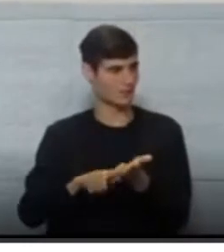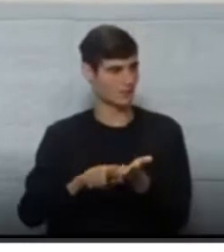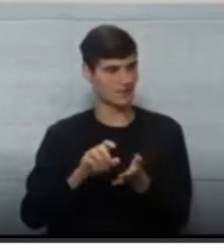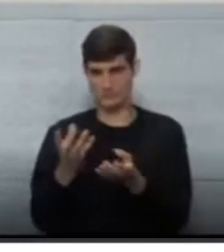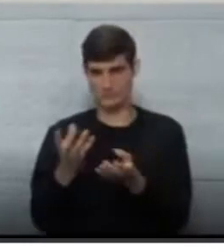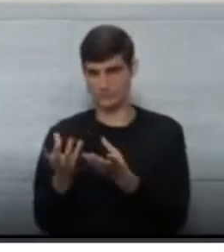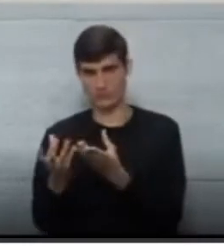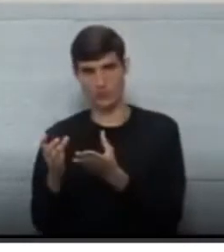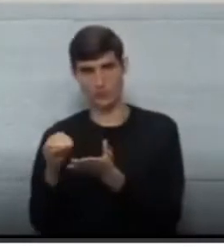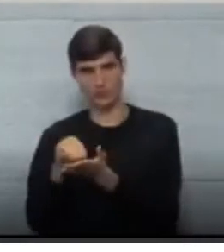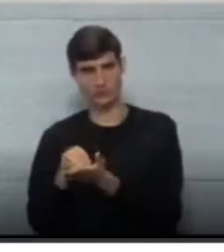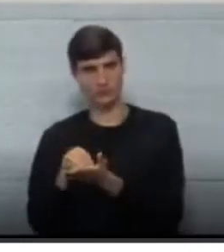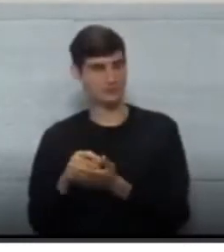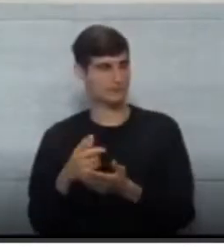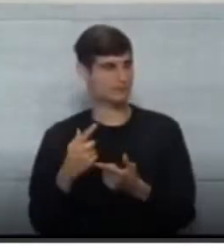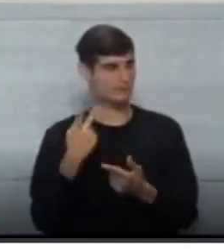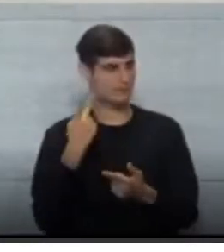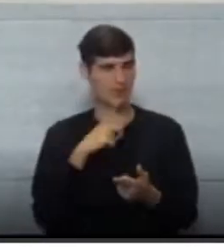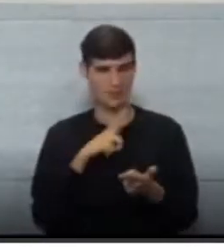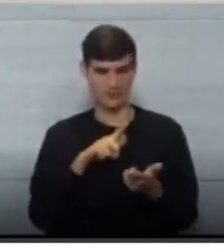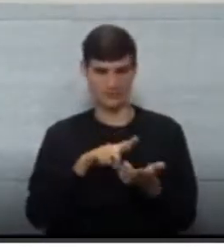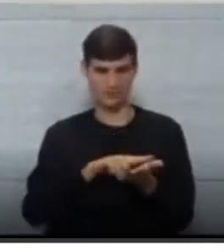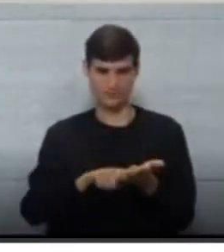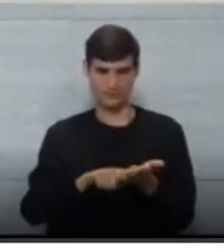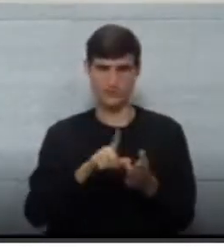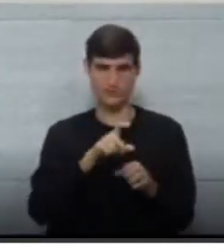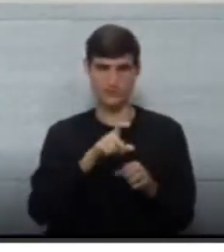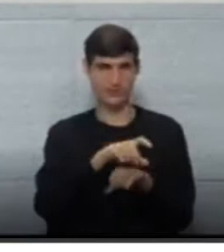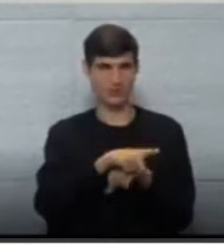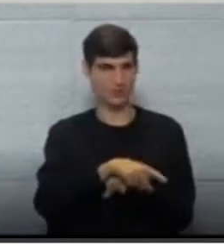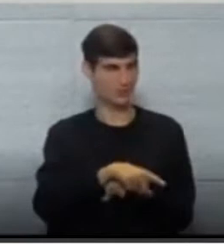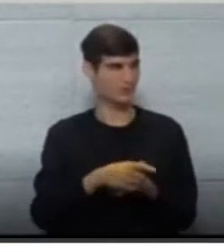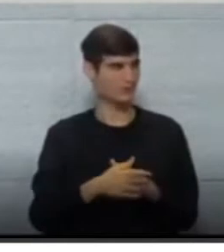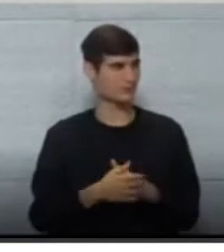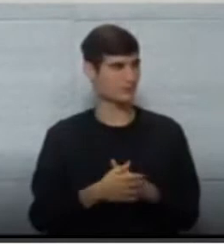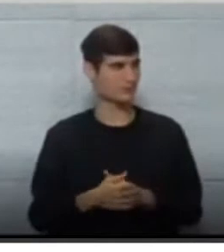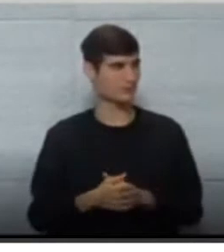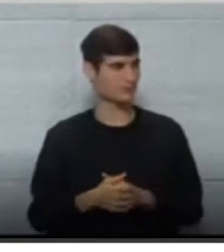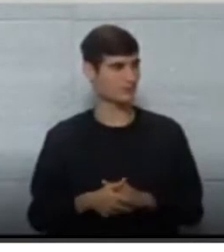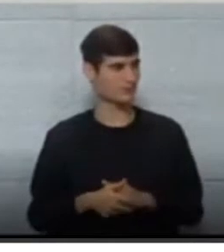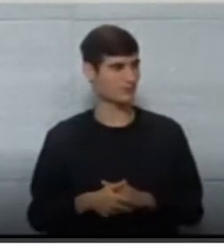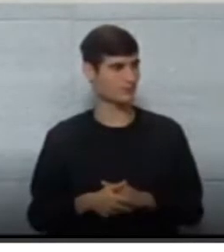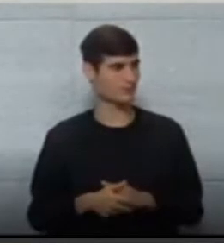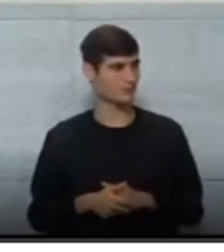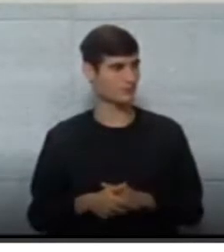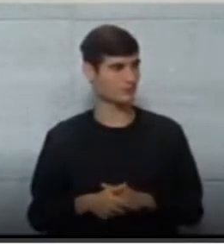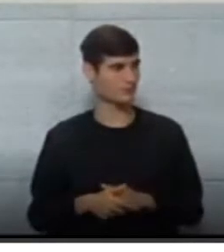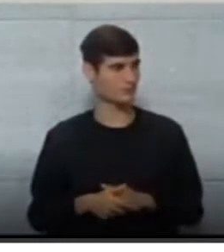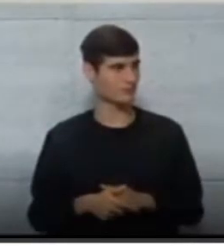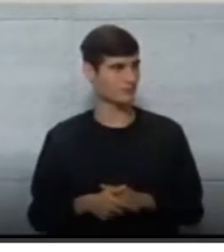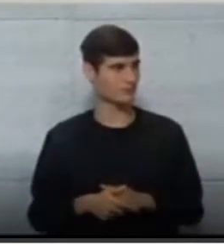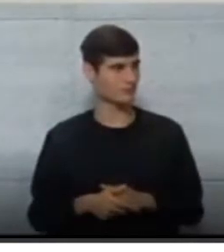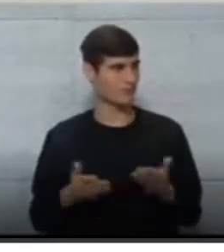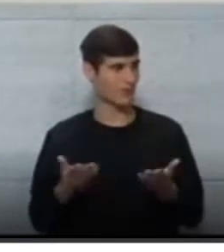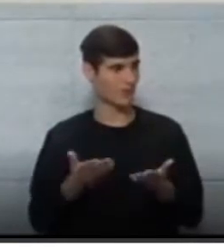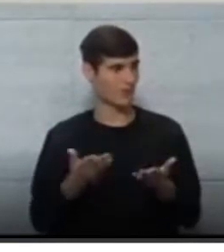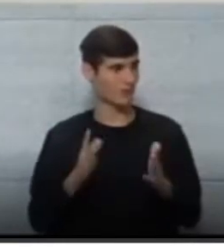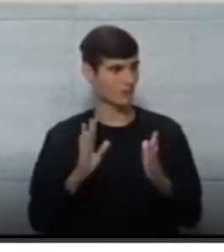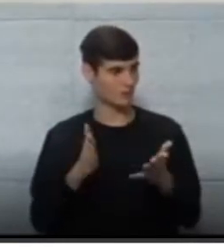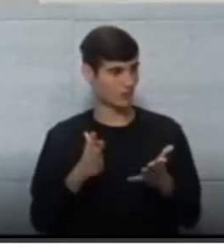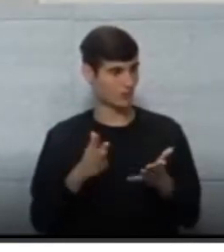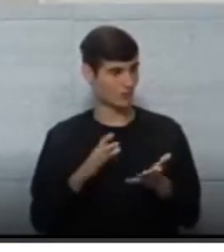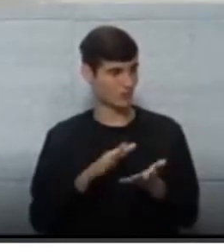Para que haja completa eliminação do micro-organismo. Agora que a gente vai abrir a placa, pode colocar com a tampa virada para cima, porque a gente vai